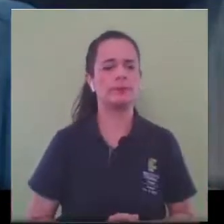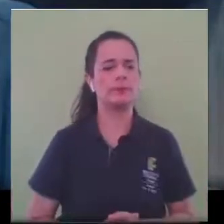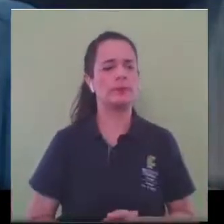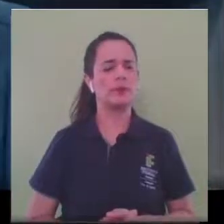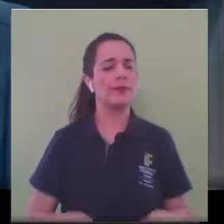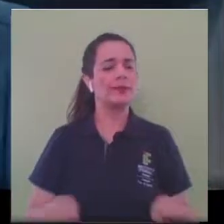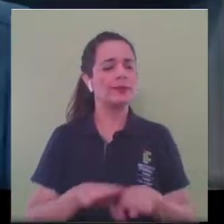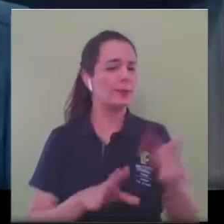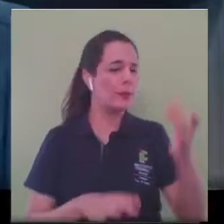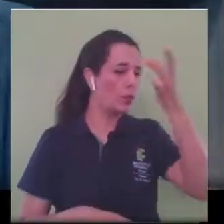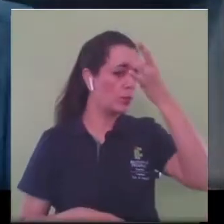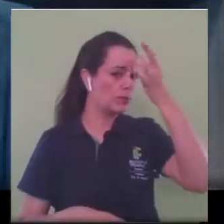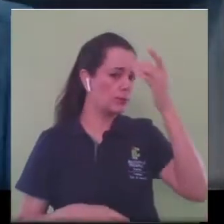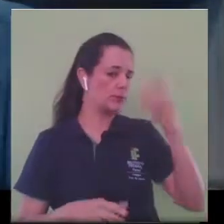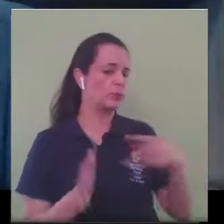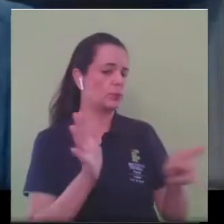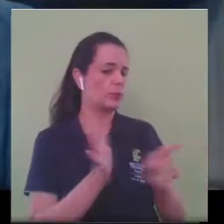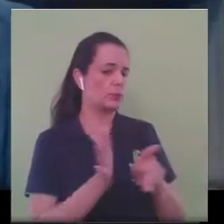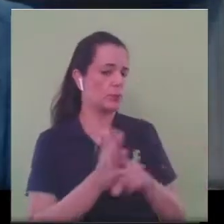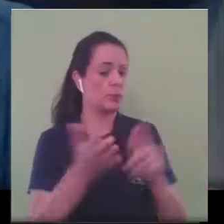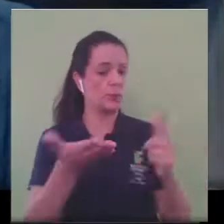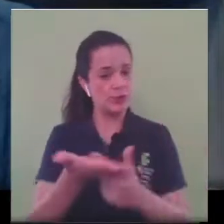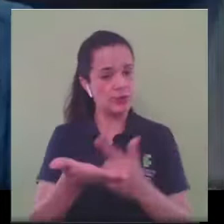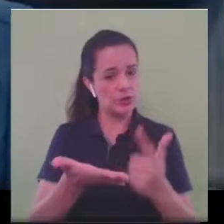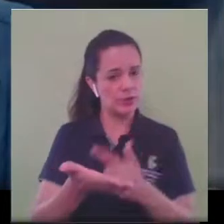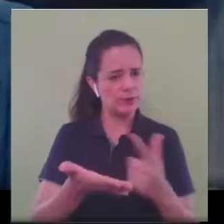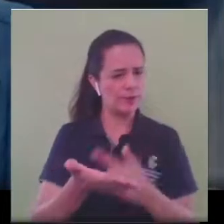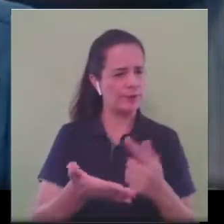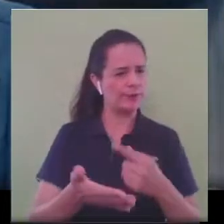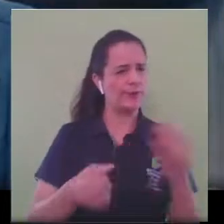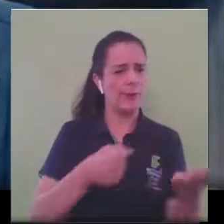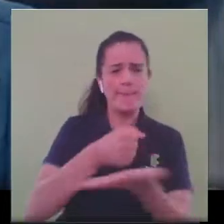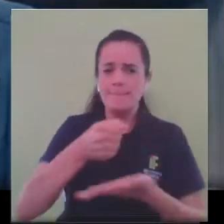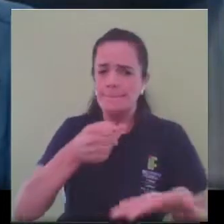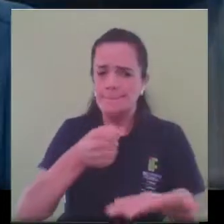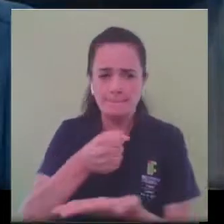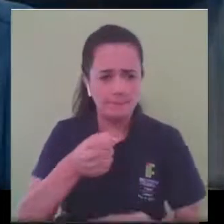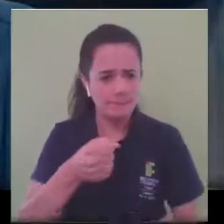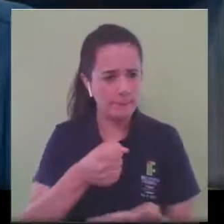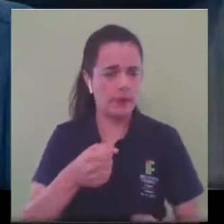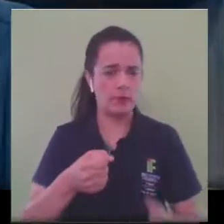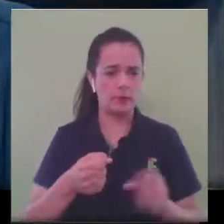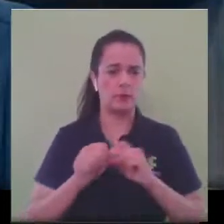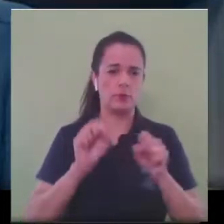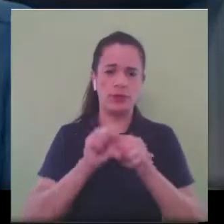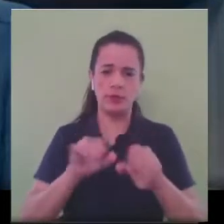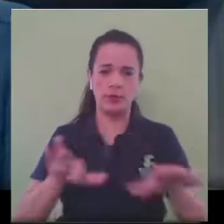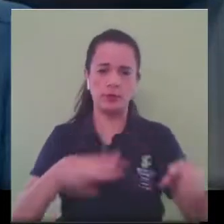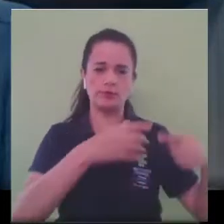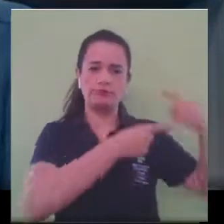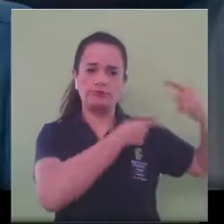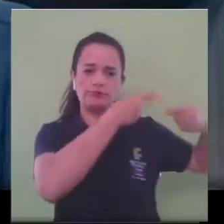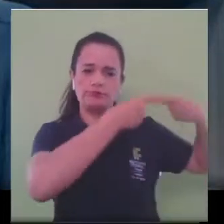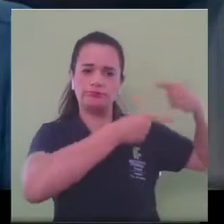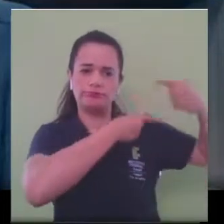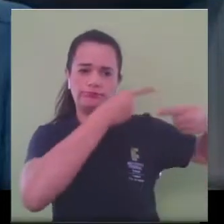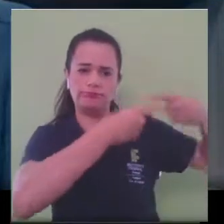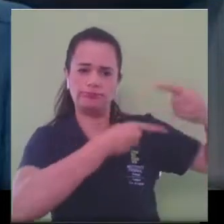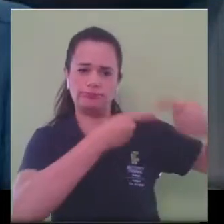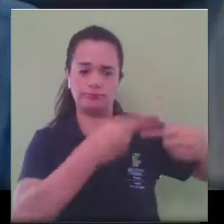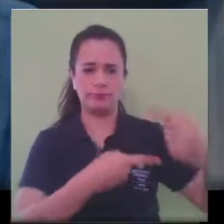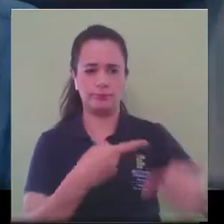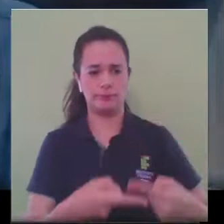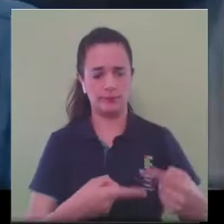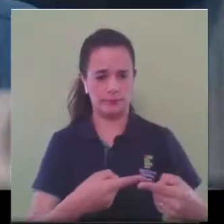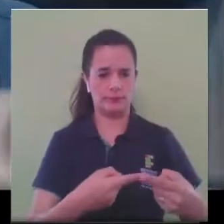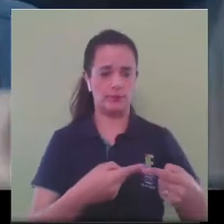existiam determinados livros que eram essenciais e que eram repassados de geração em geração. E com o passar do